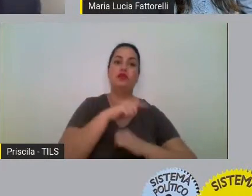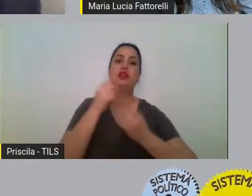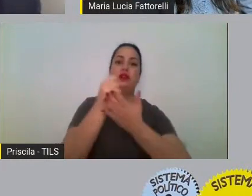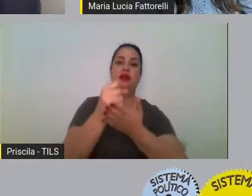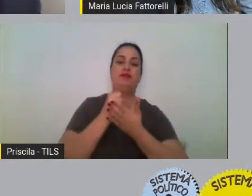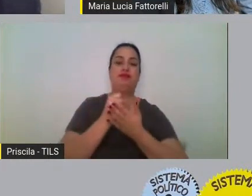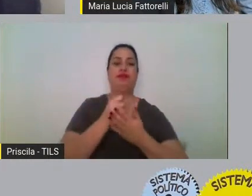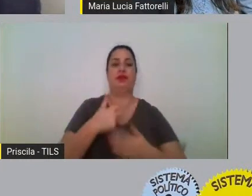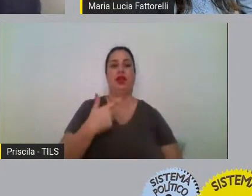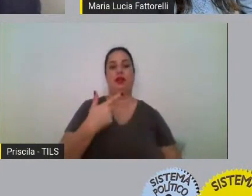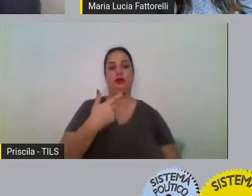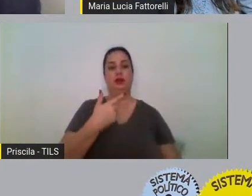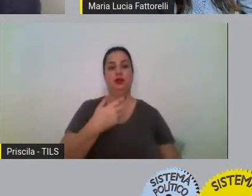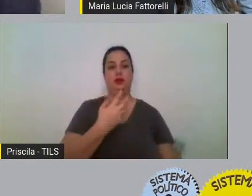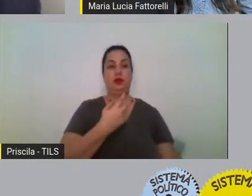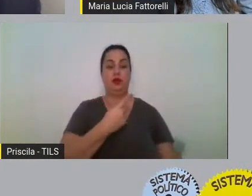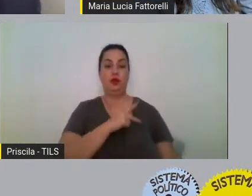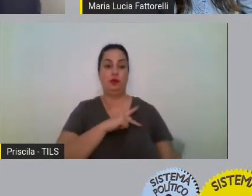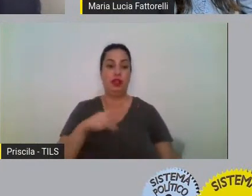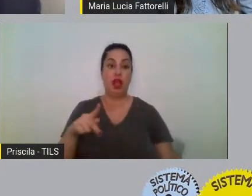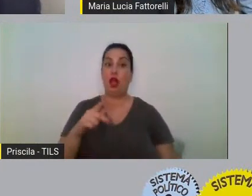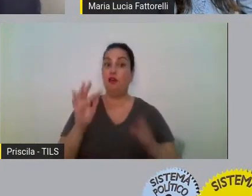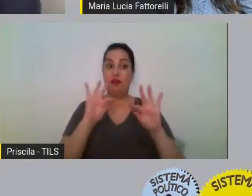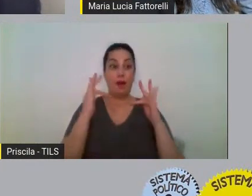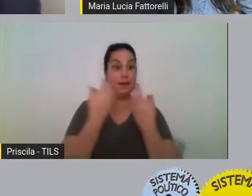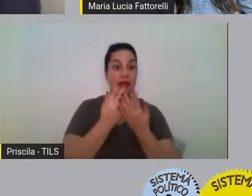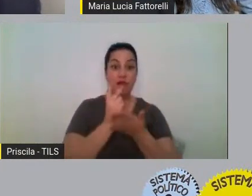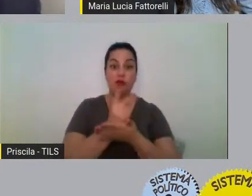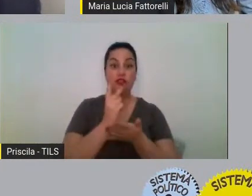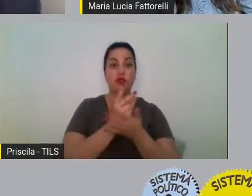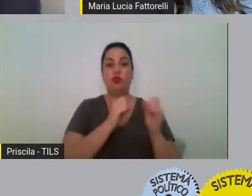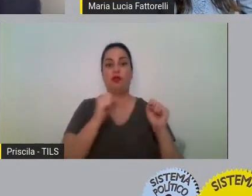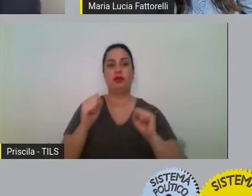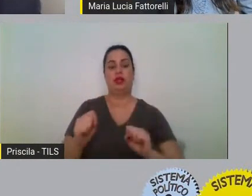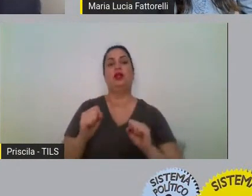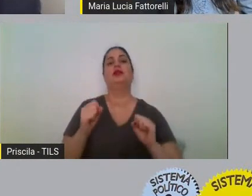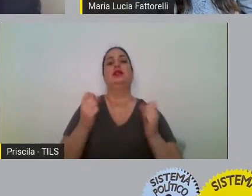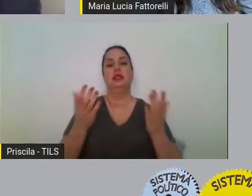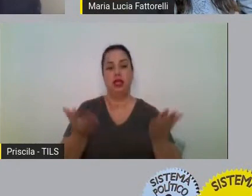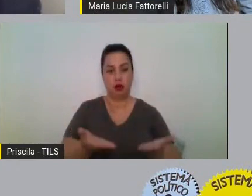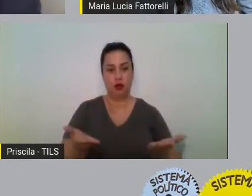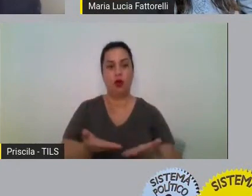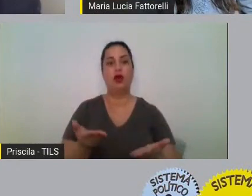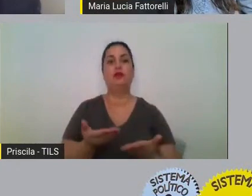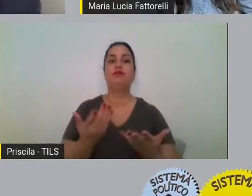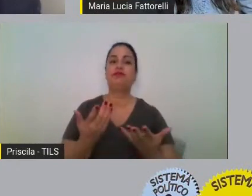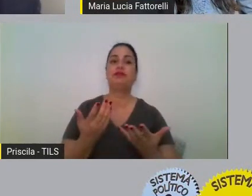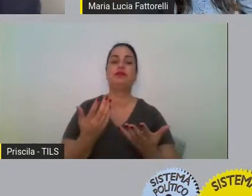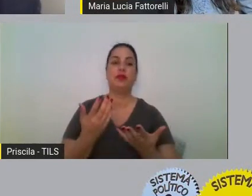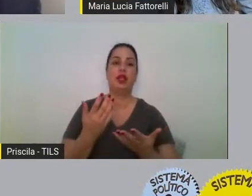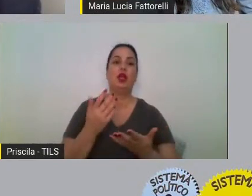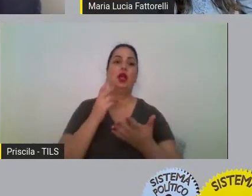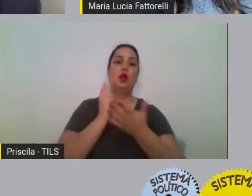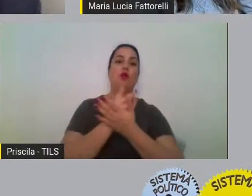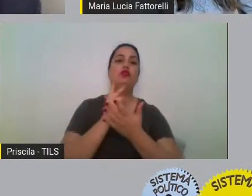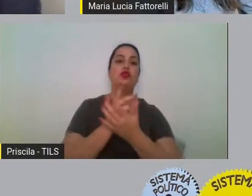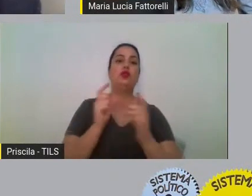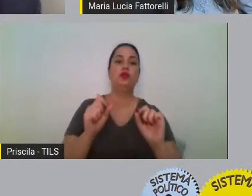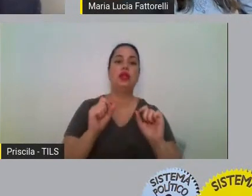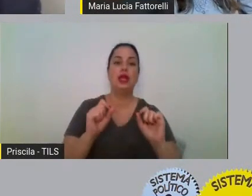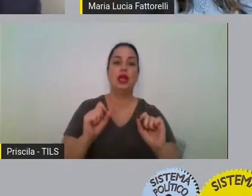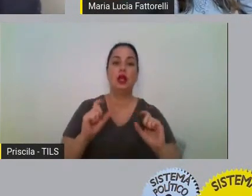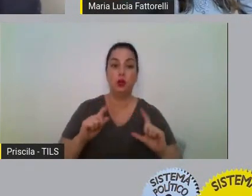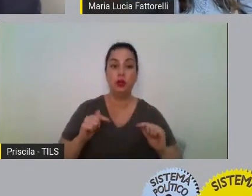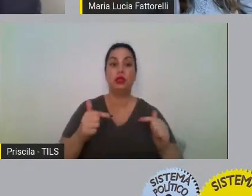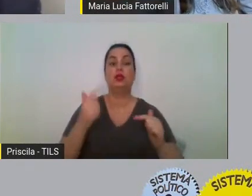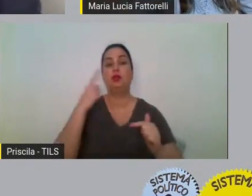famílias continuam no poder e agora estão por trás do processo de privatização. Então, para encerrar, mais uma